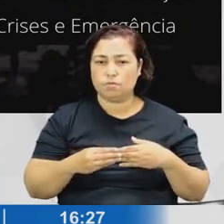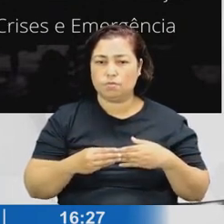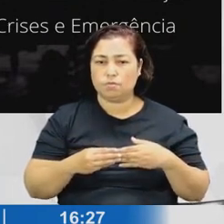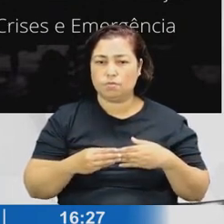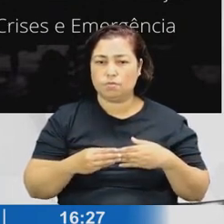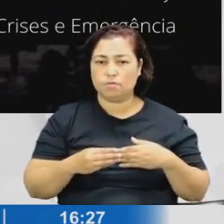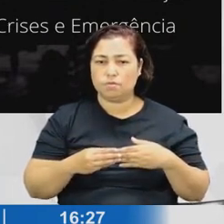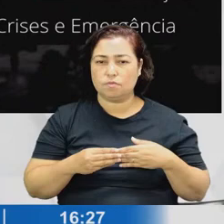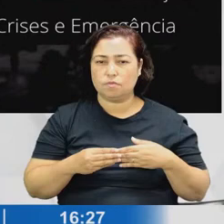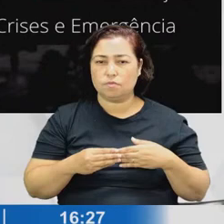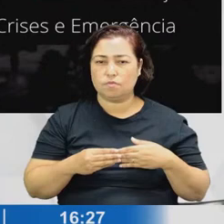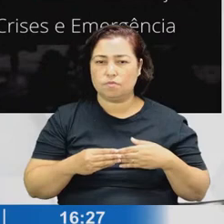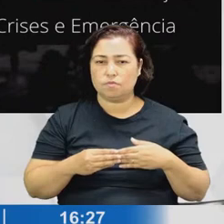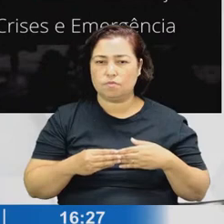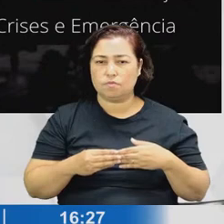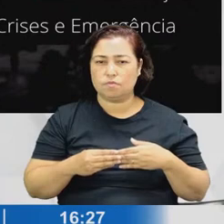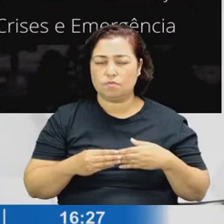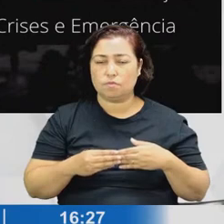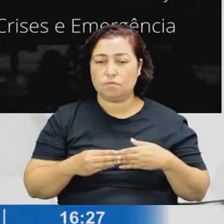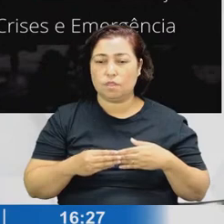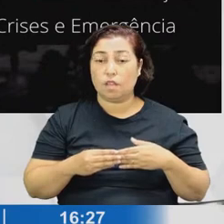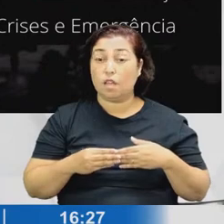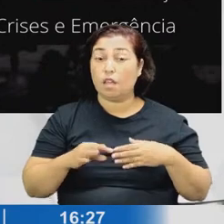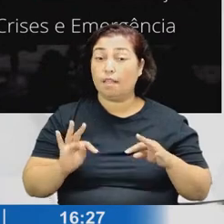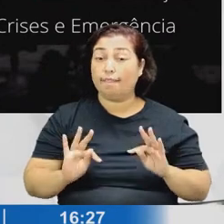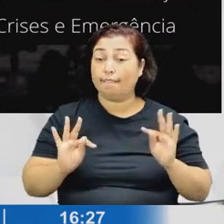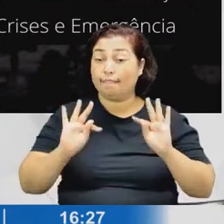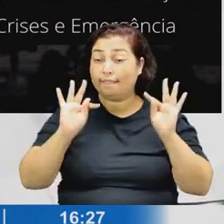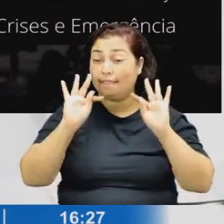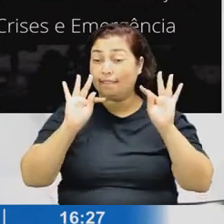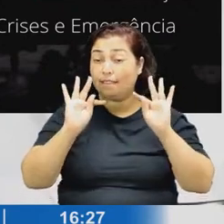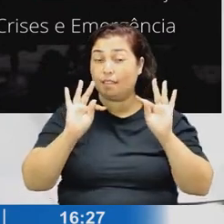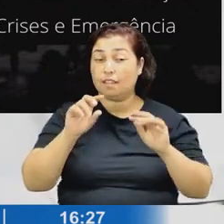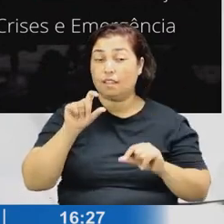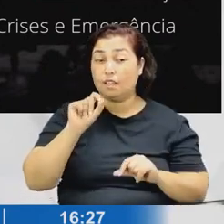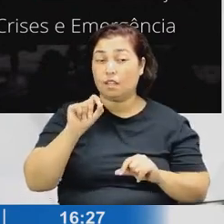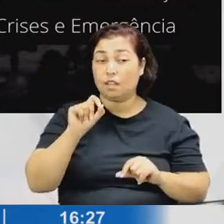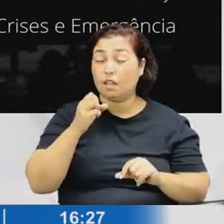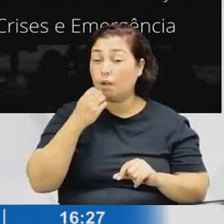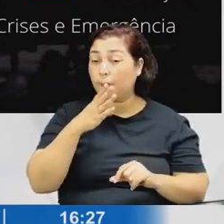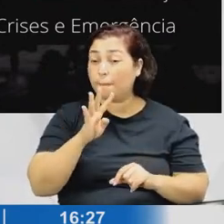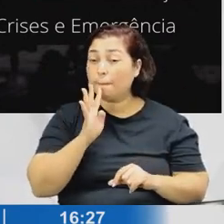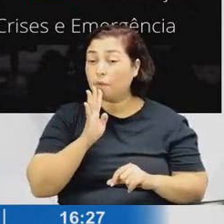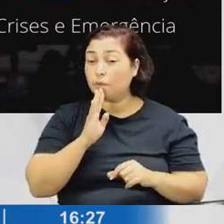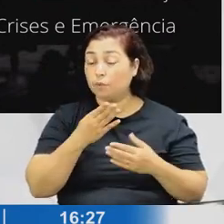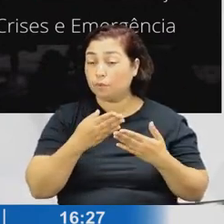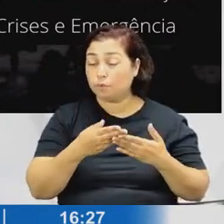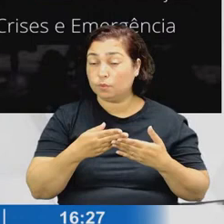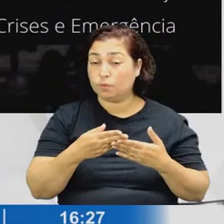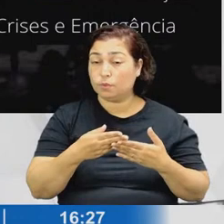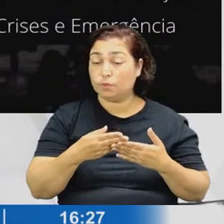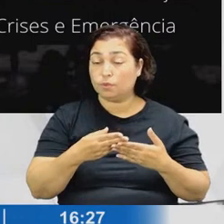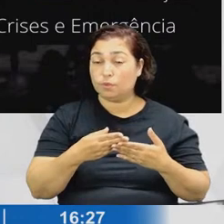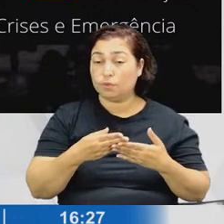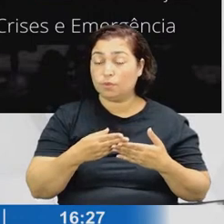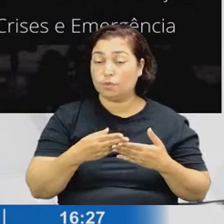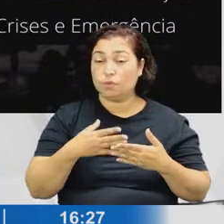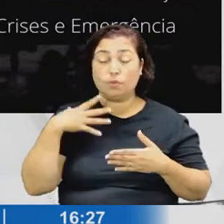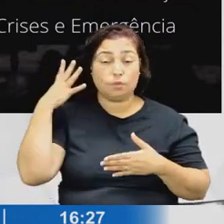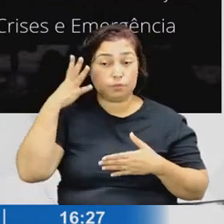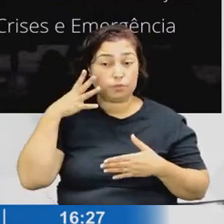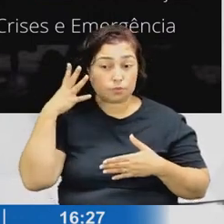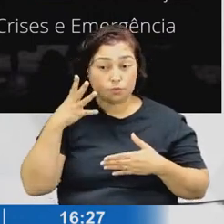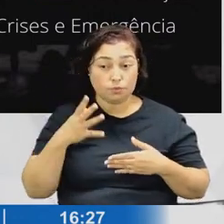missionário você tem esse perfil se é técnico quem hoje é um bom exemplo para ilustrar o técnico Tarcísio né bem técnico discurso